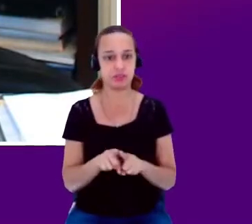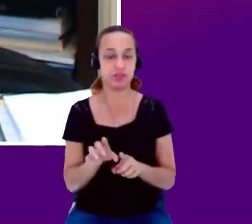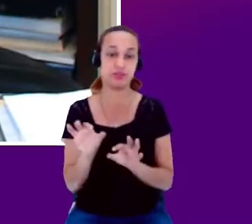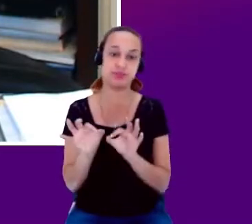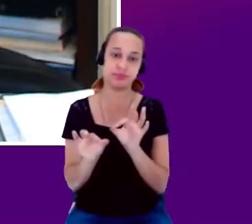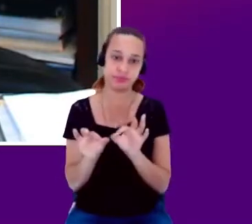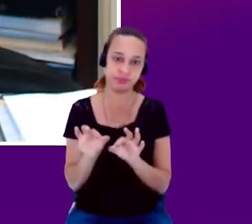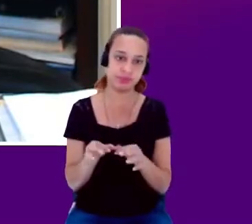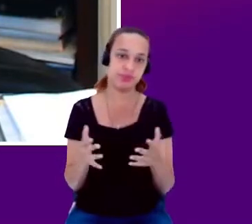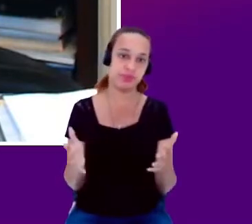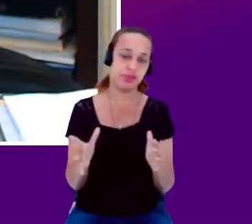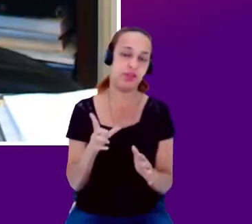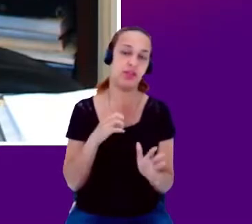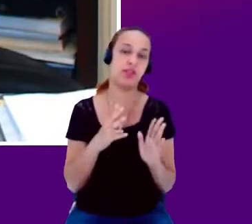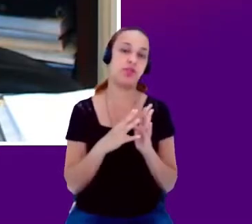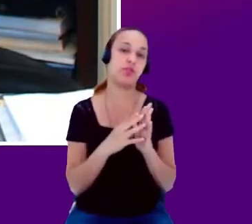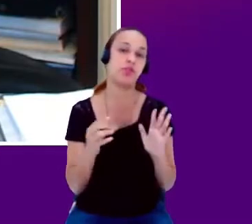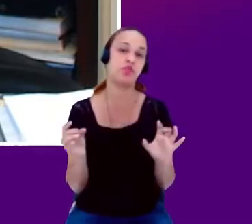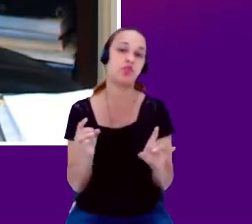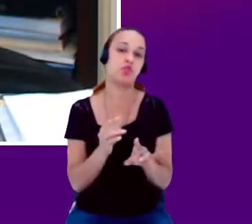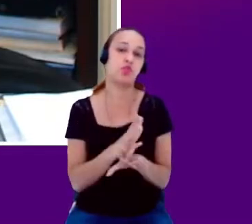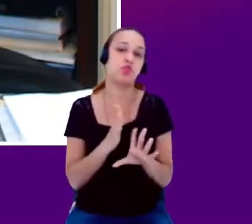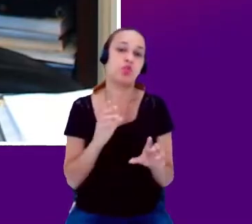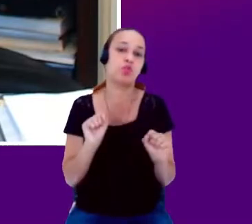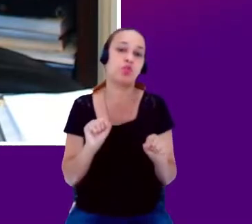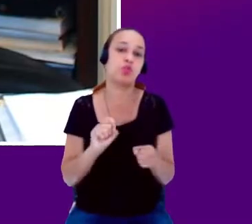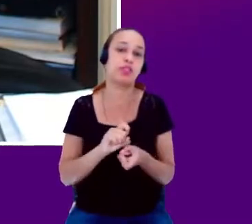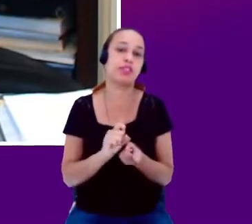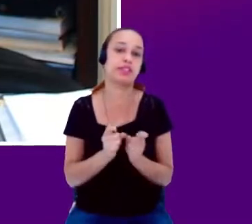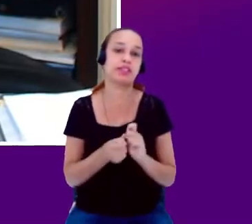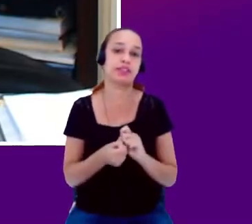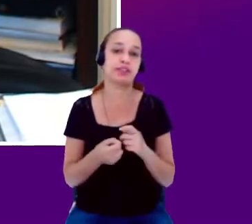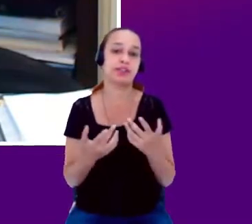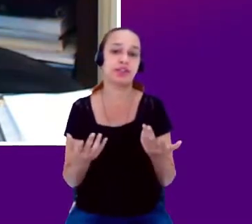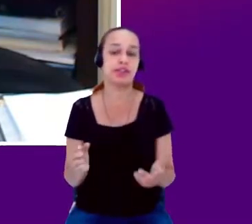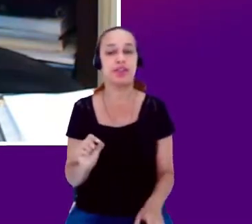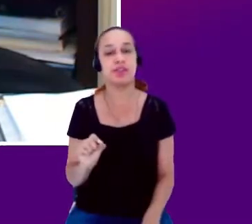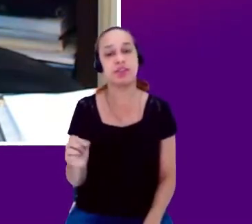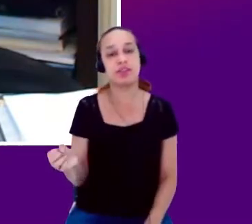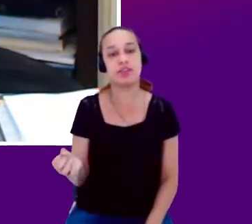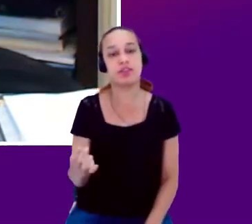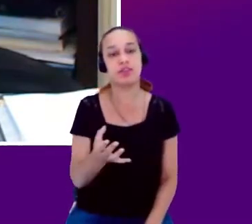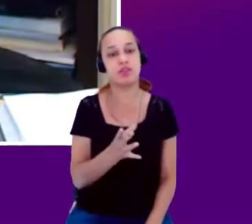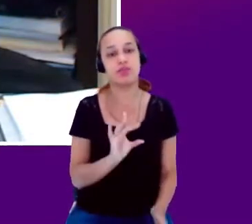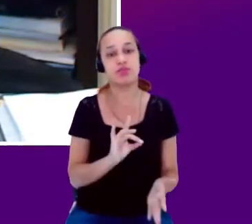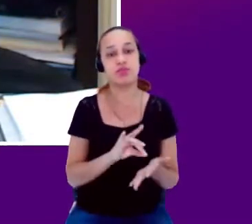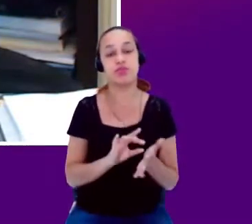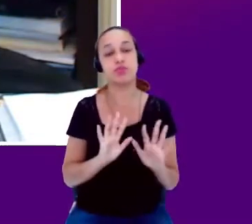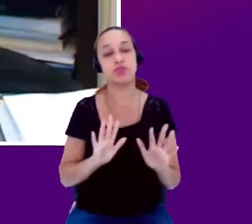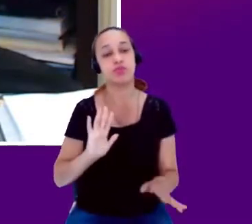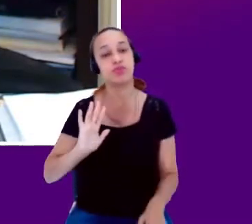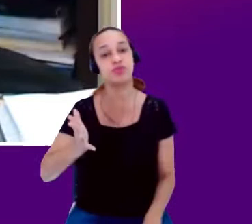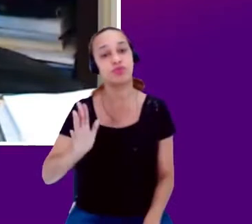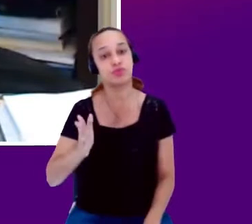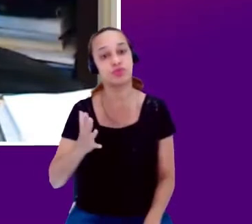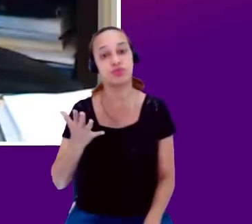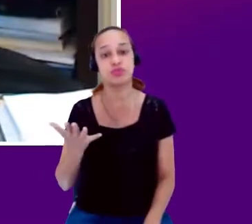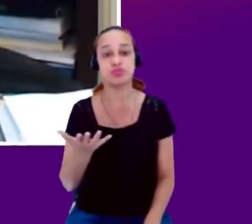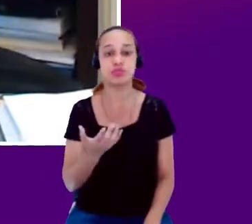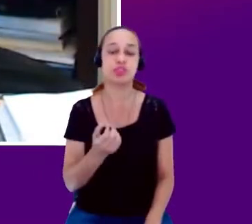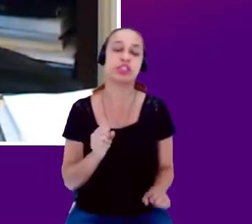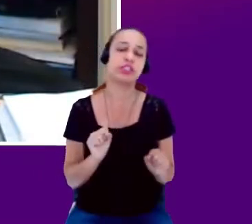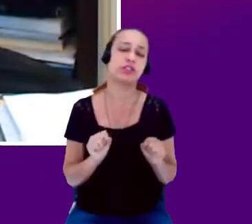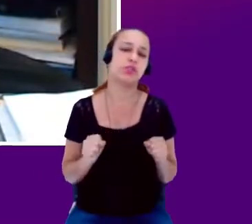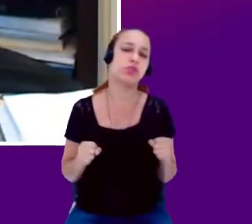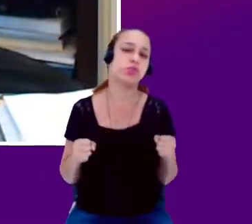modelos prontos de como o Judiciário deva se adaptar a essa nova realidade, mas já há inúmeros